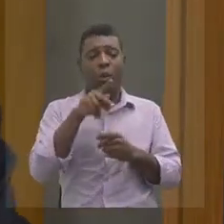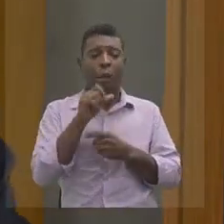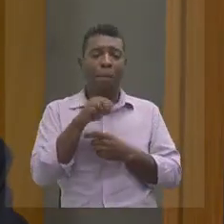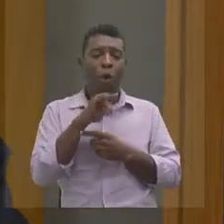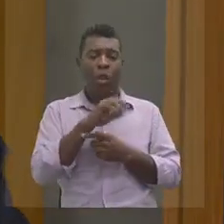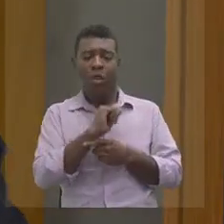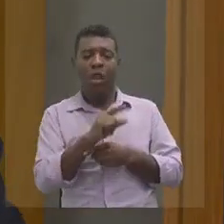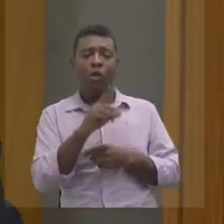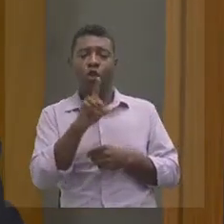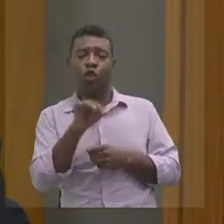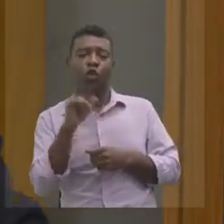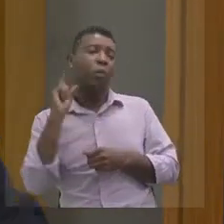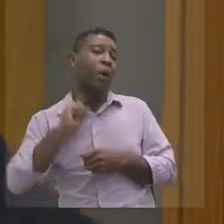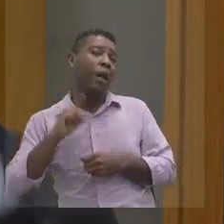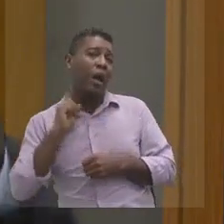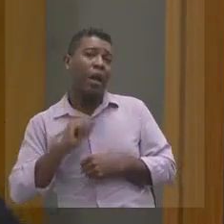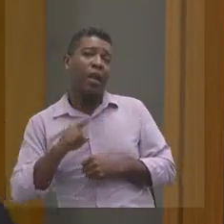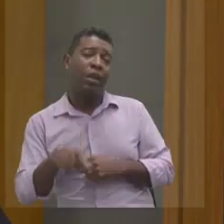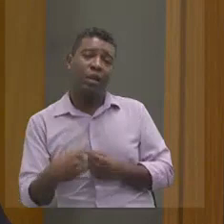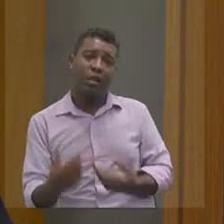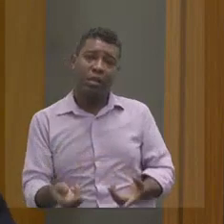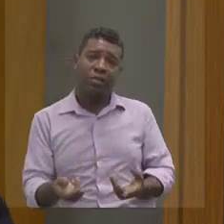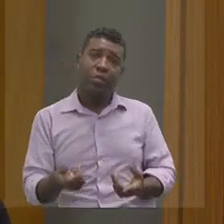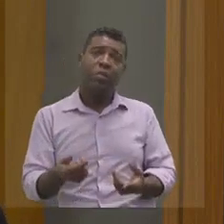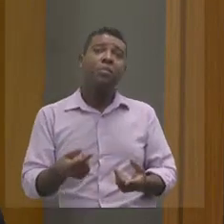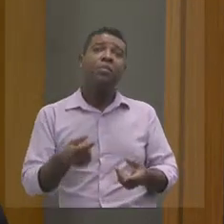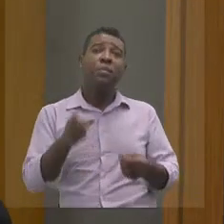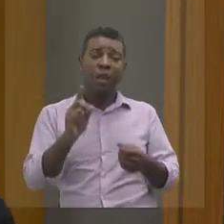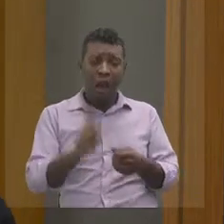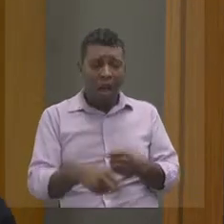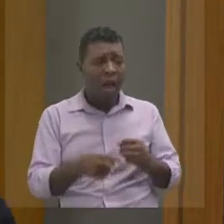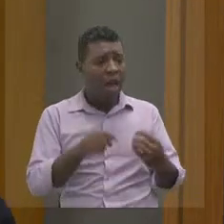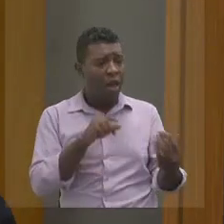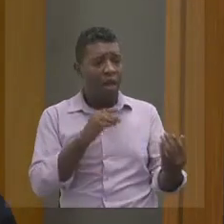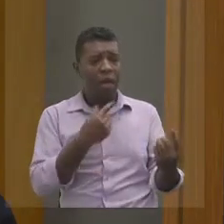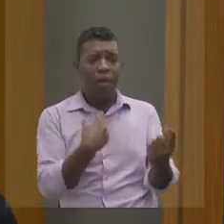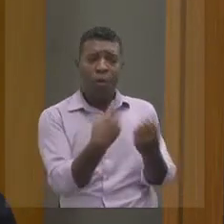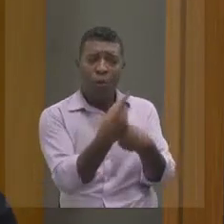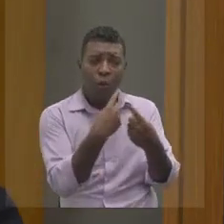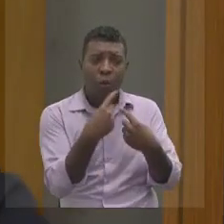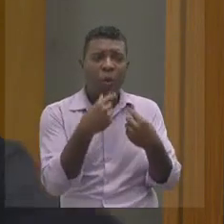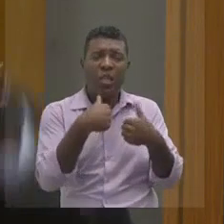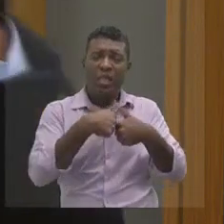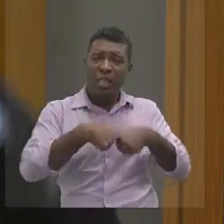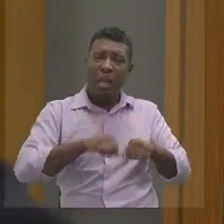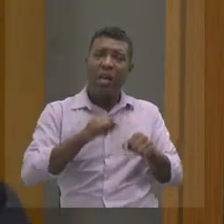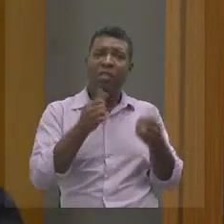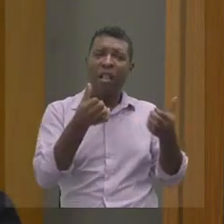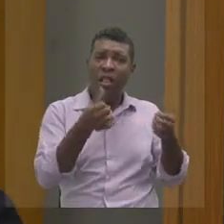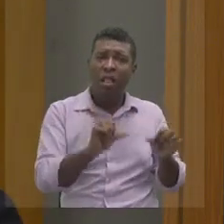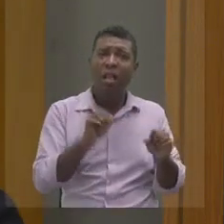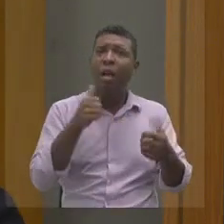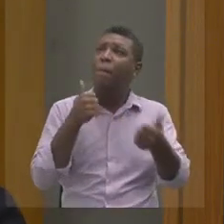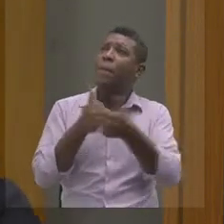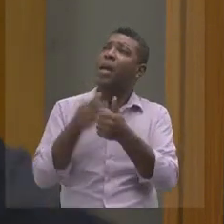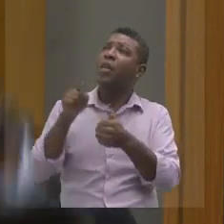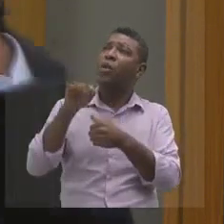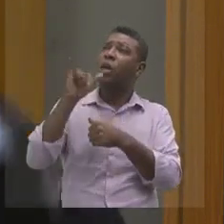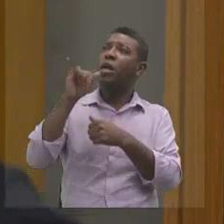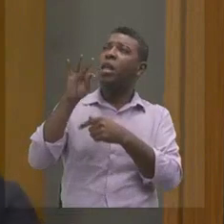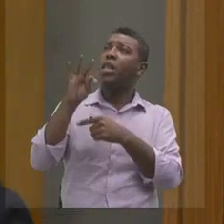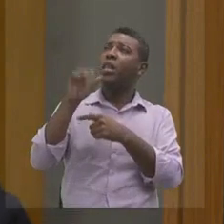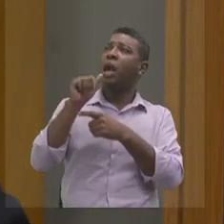rodovias que estão sucateadas que estão sendo recuperadas lá também né próximo a Itapagipe né